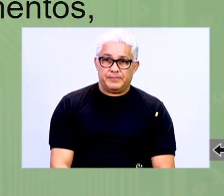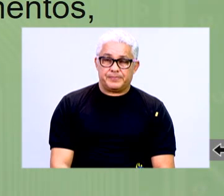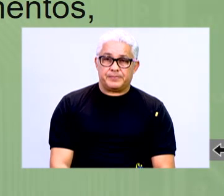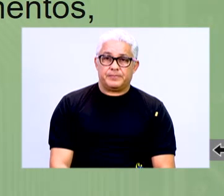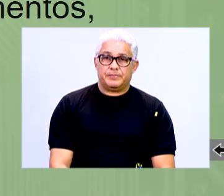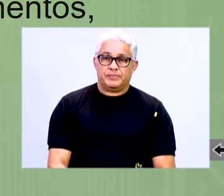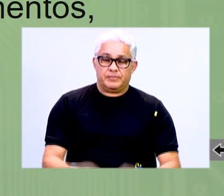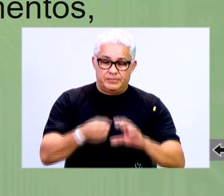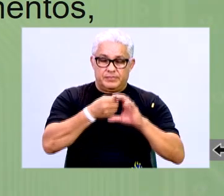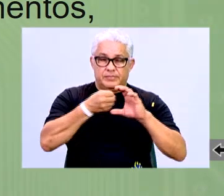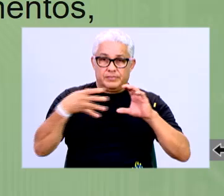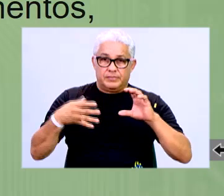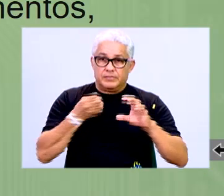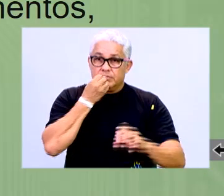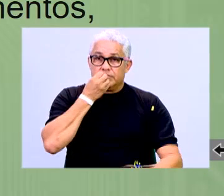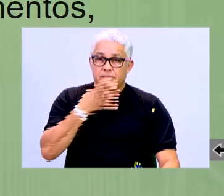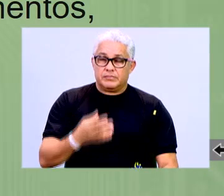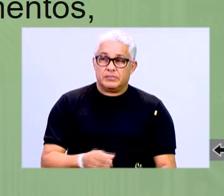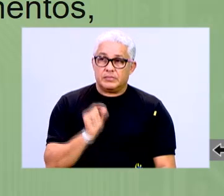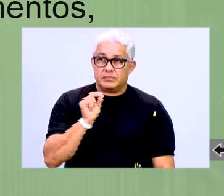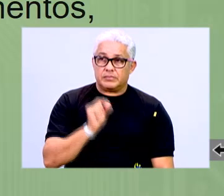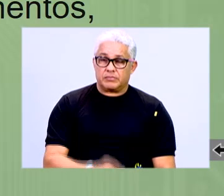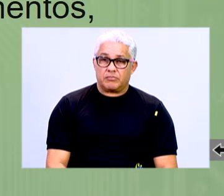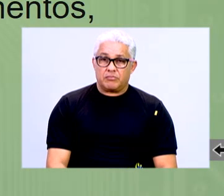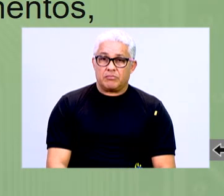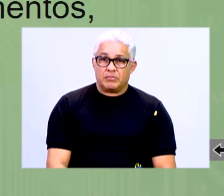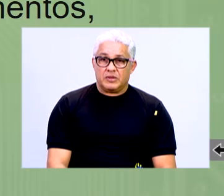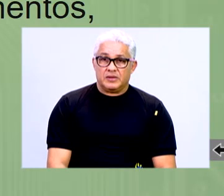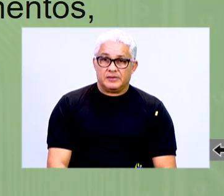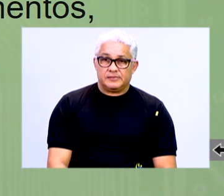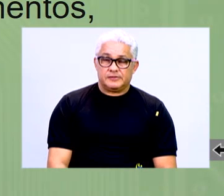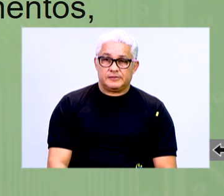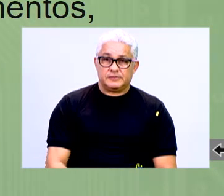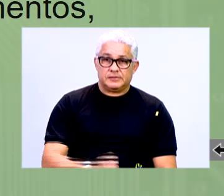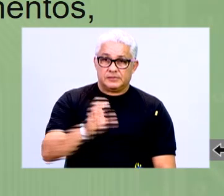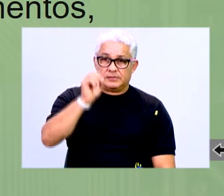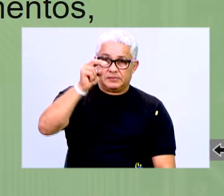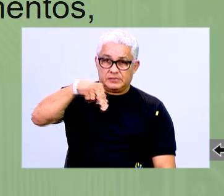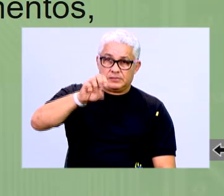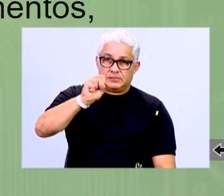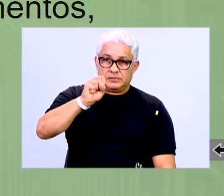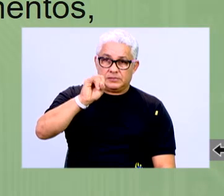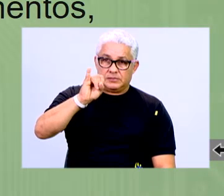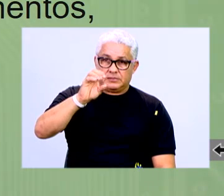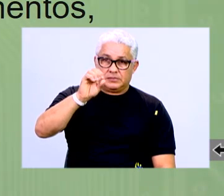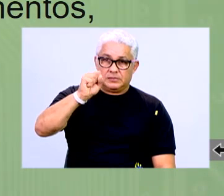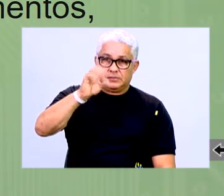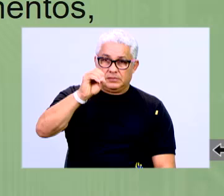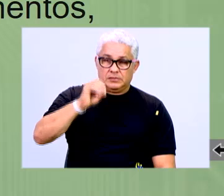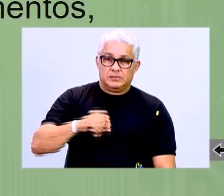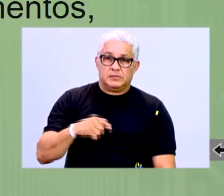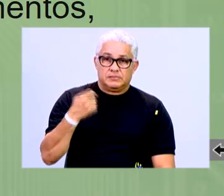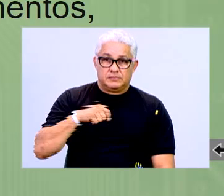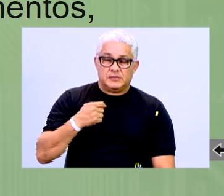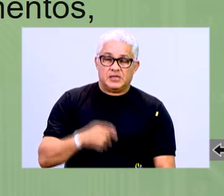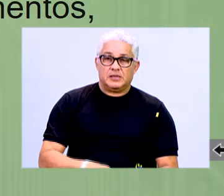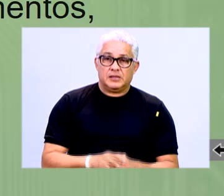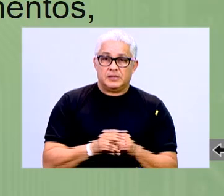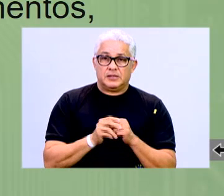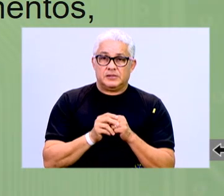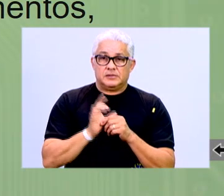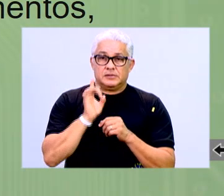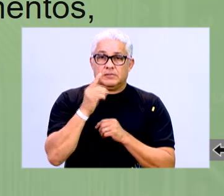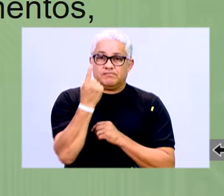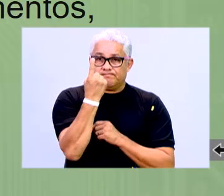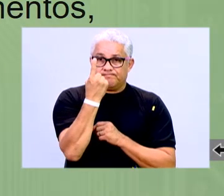Também uma outra característica de um bom requisito é que ele seja conciso, ou seja, que ele defina